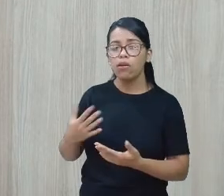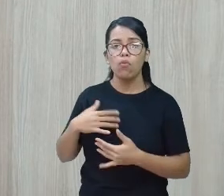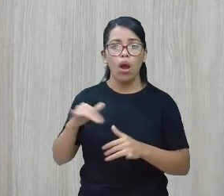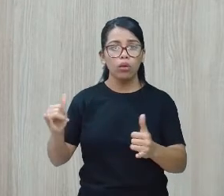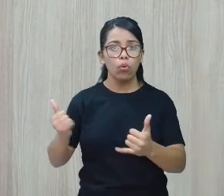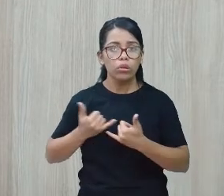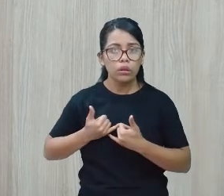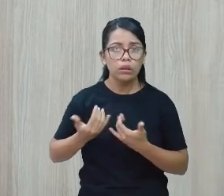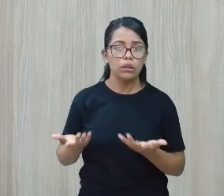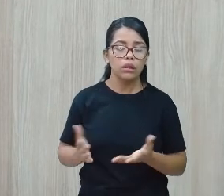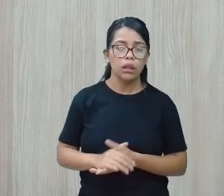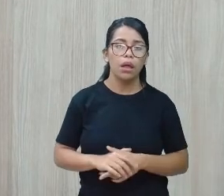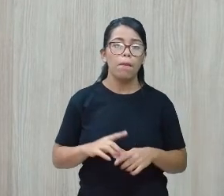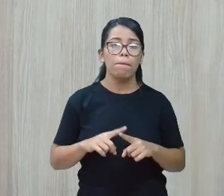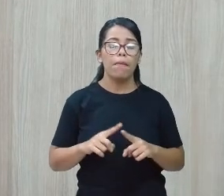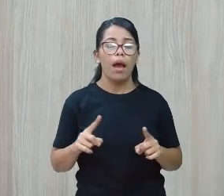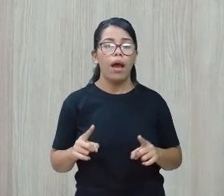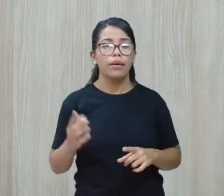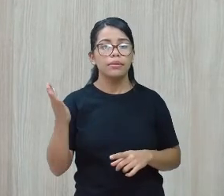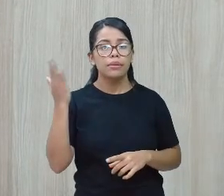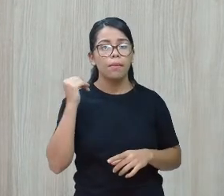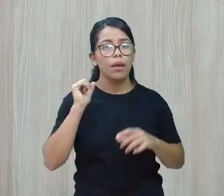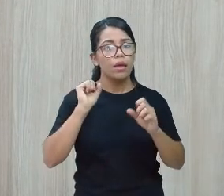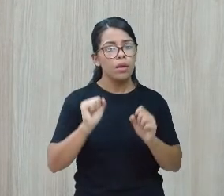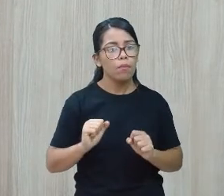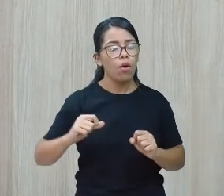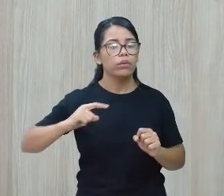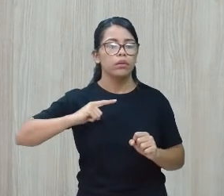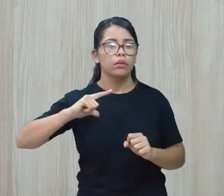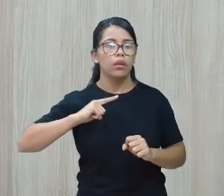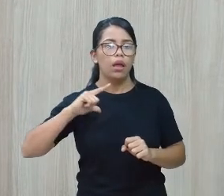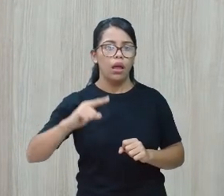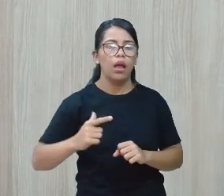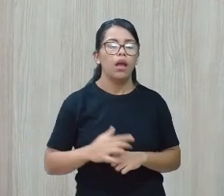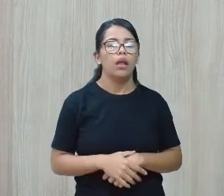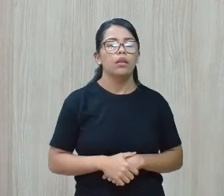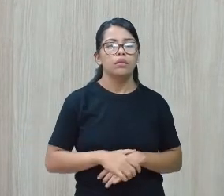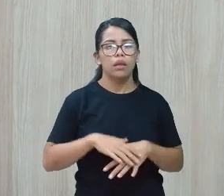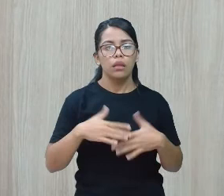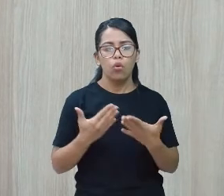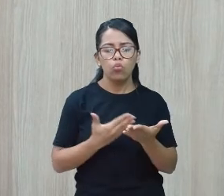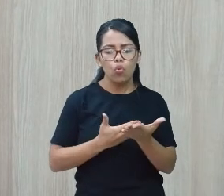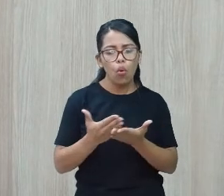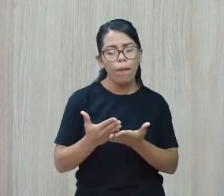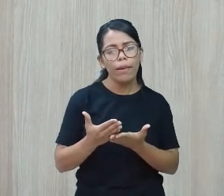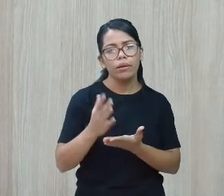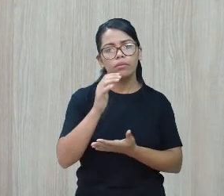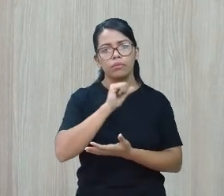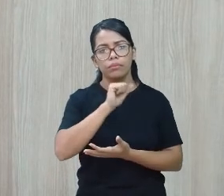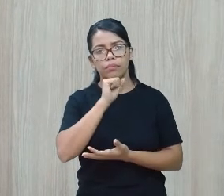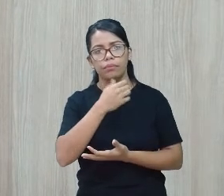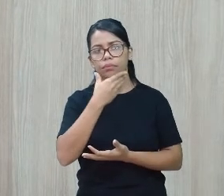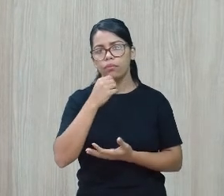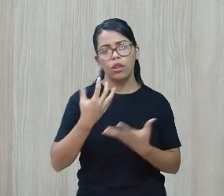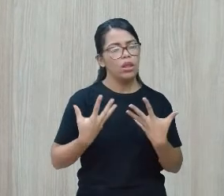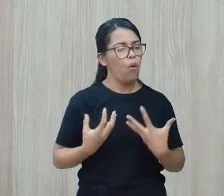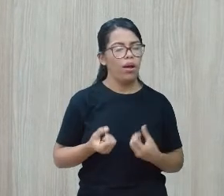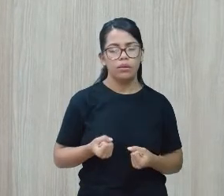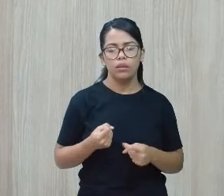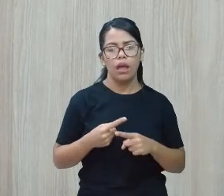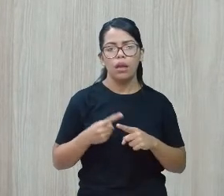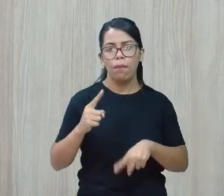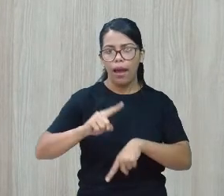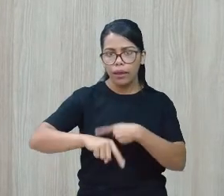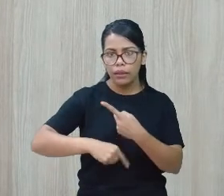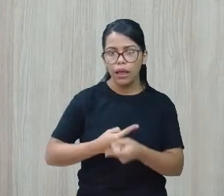notícia, né? Mas saber que podem contar com eles, que no começo eles podem até não aprovar, mas eles vão acolher, eles vão